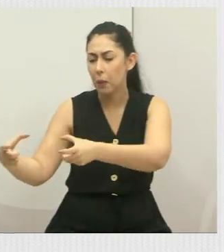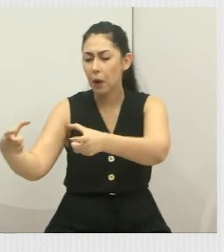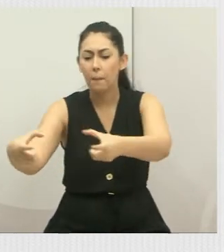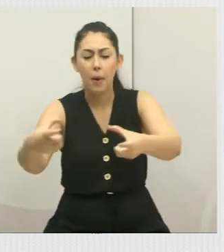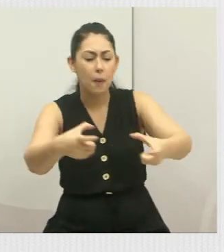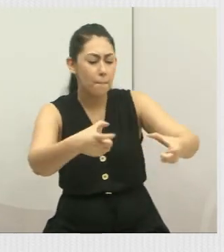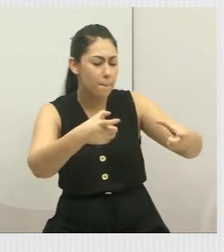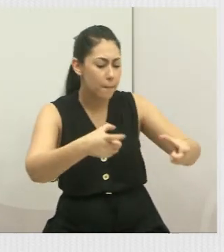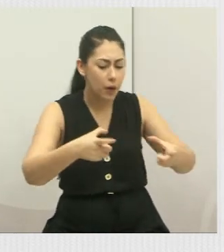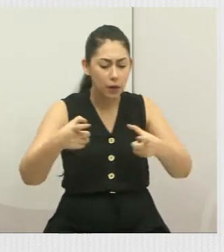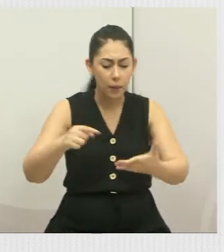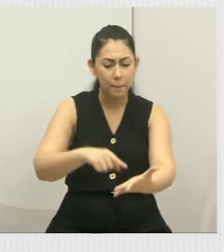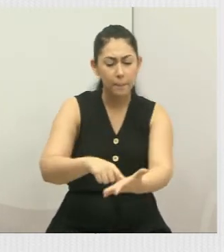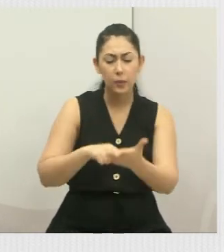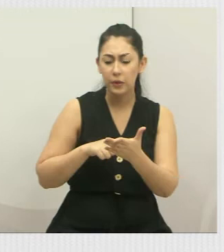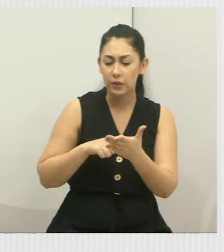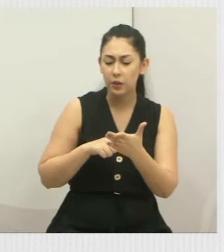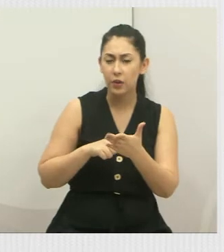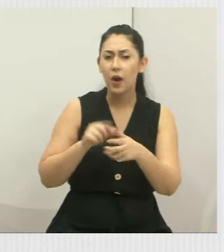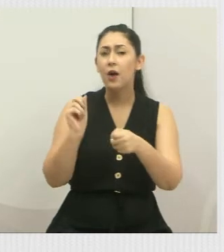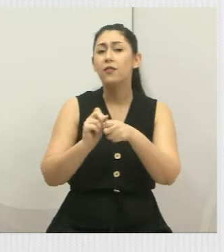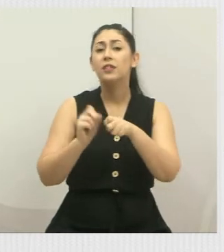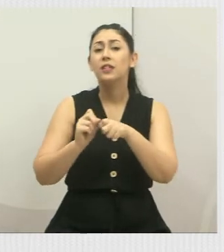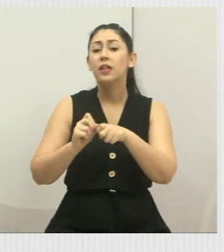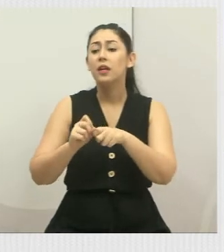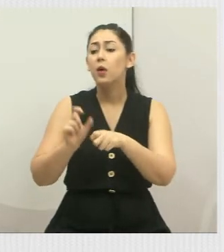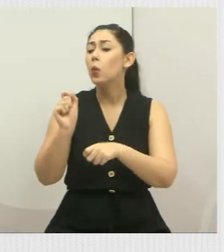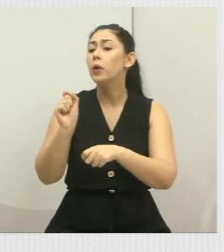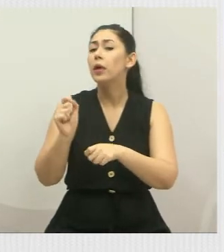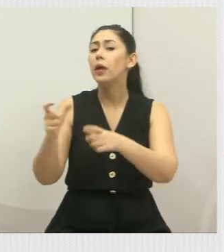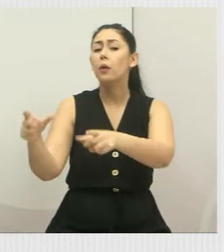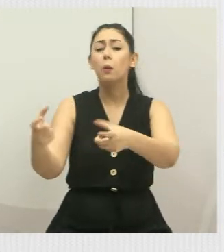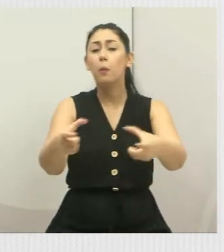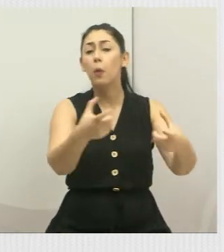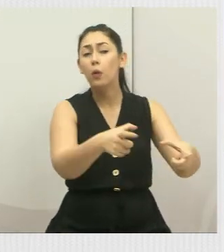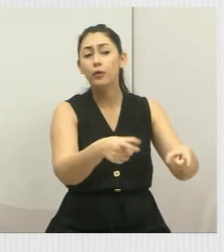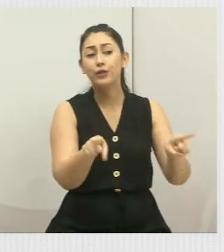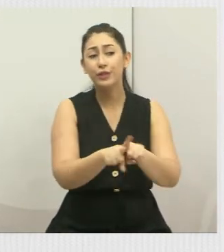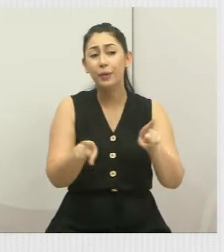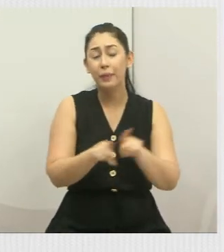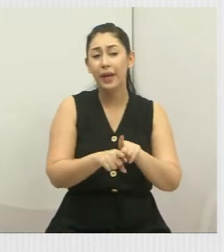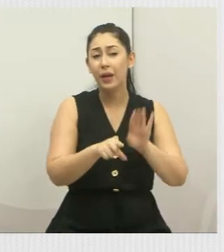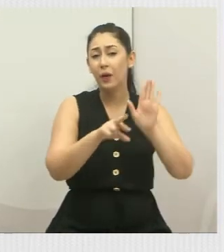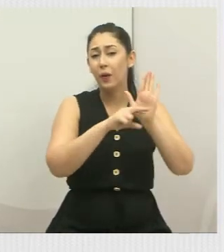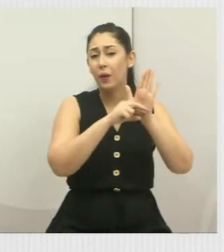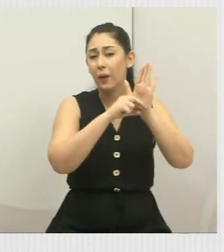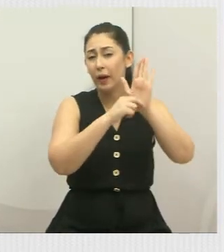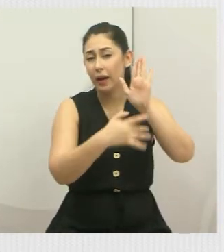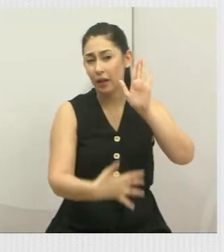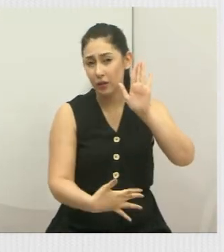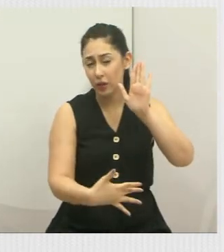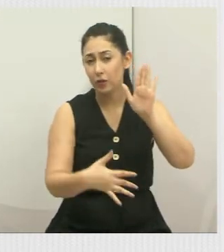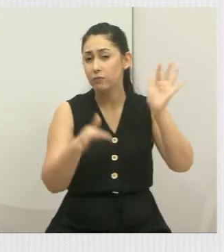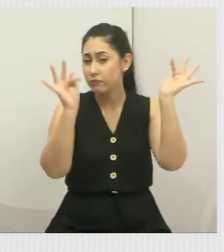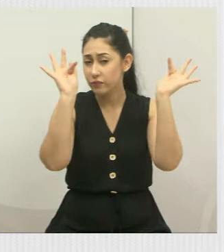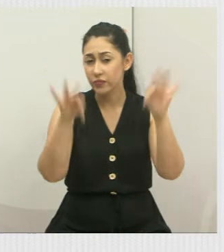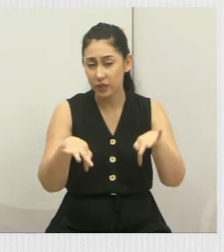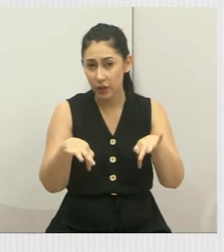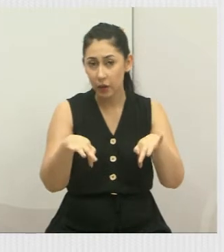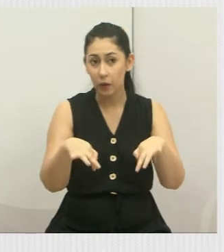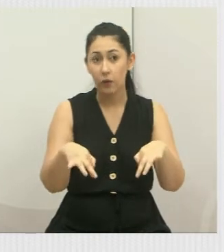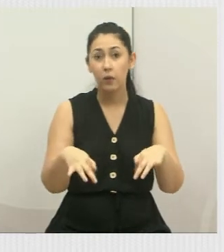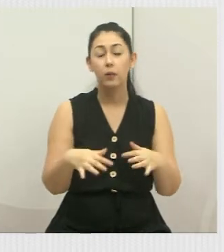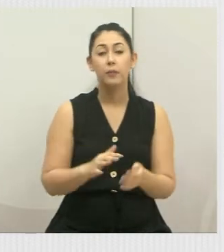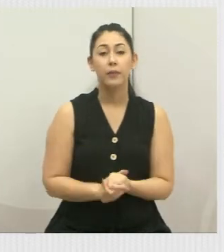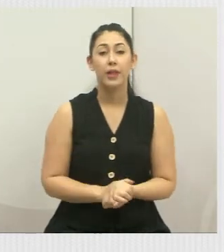mapas mostrando o que deve ser executado e onde. E, por fim, relatório final e audiência pública final. Então, fique atento, nós temos